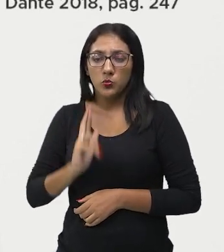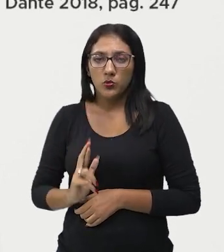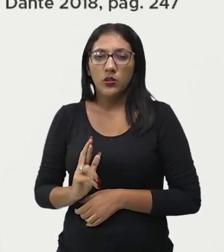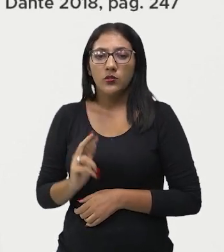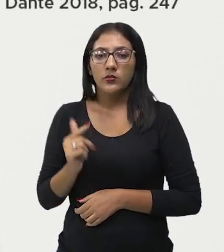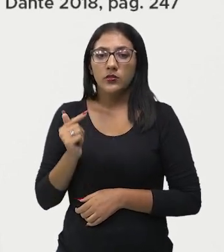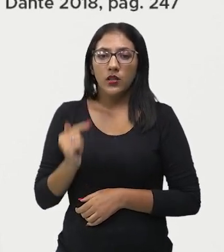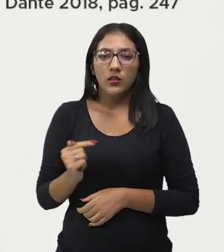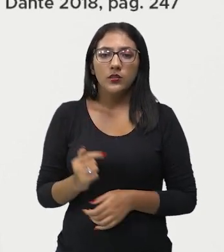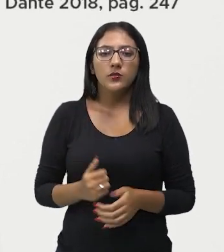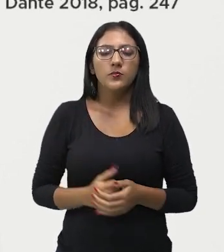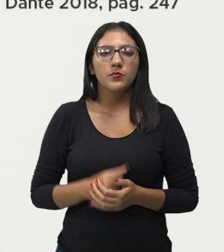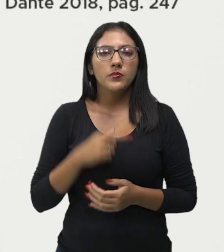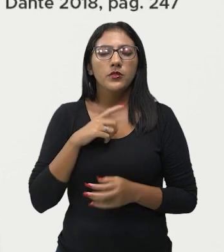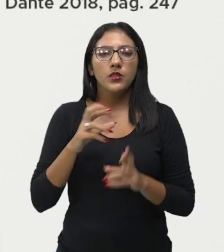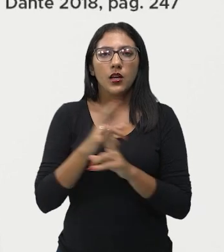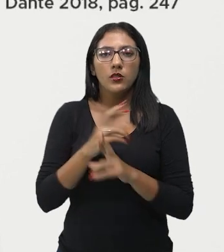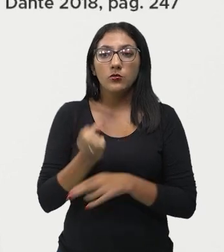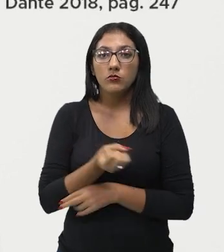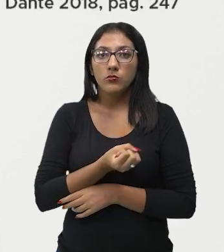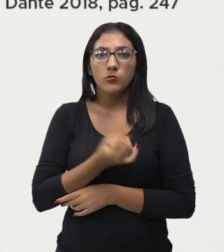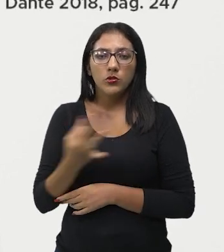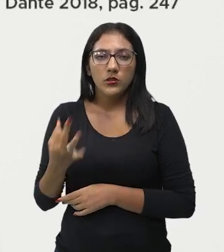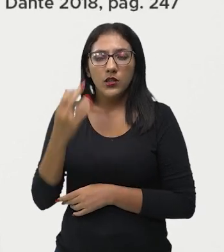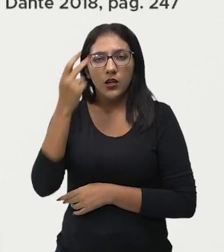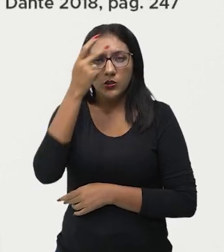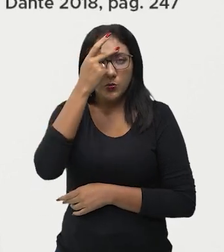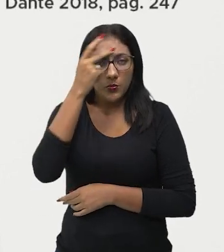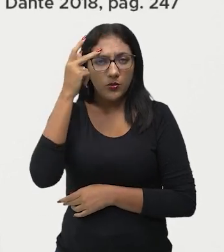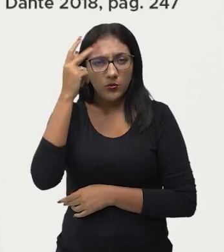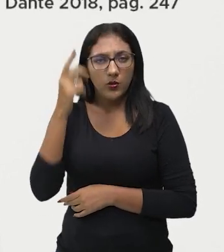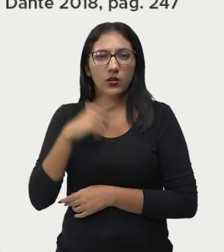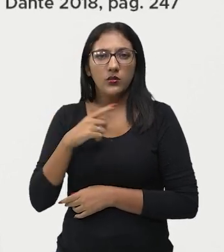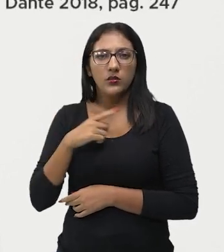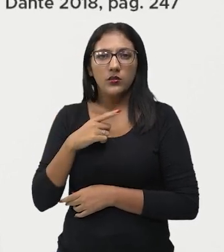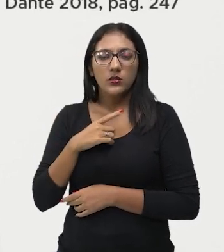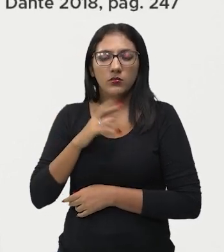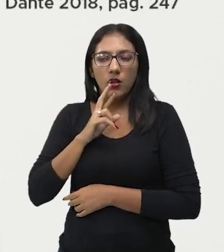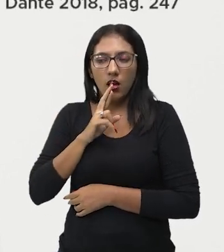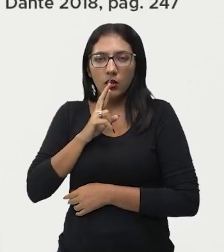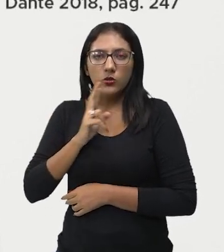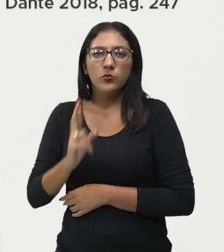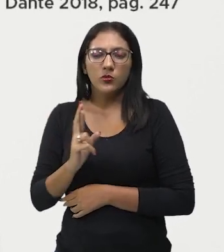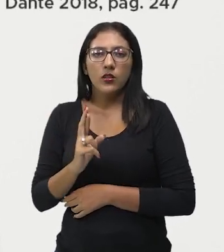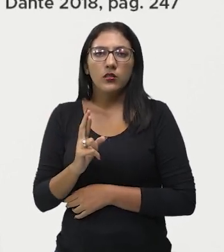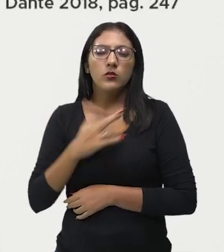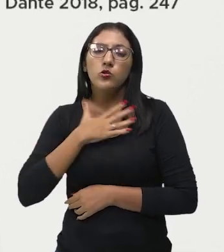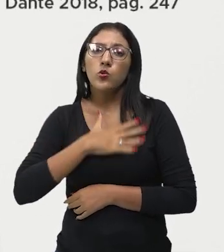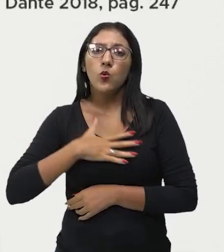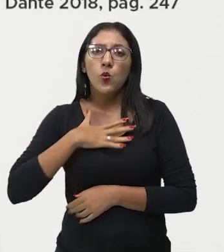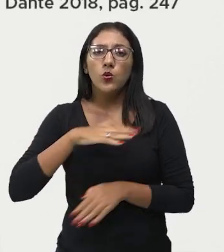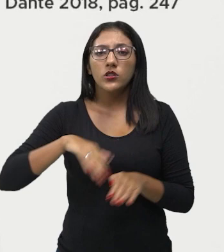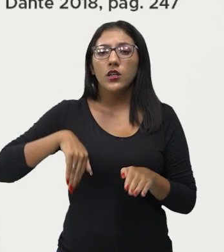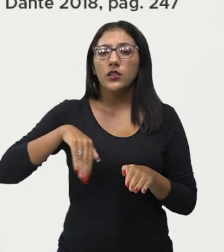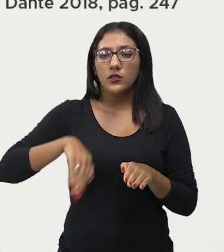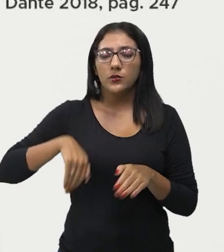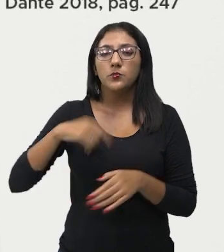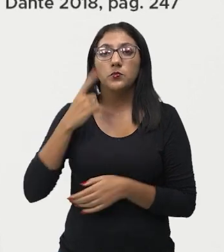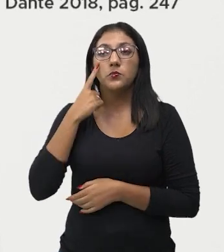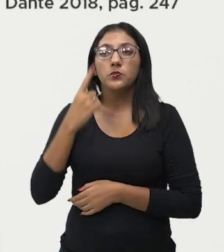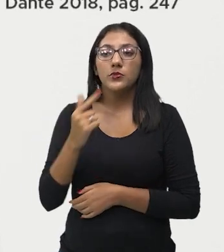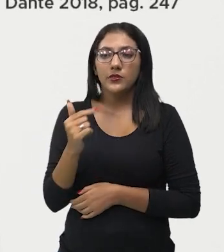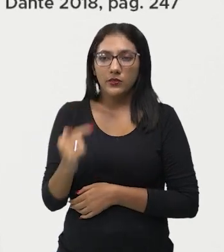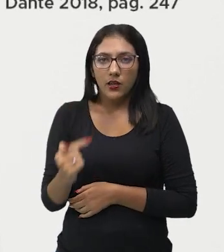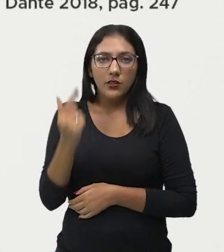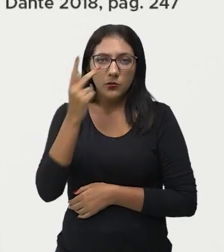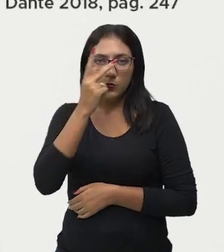frequência absoluta é a quantidade de pessoas que responderam natação. Então, no nosso caso aí é